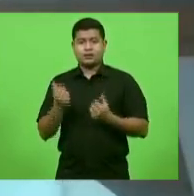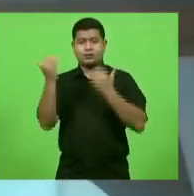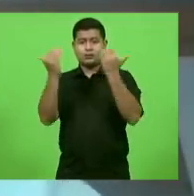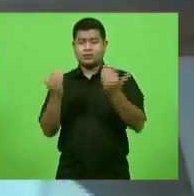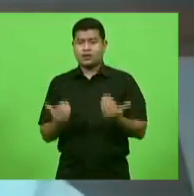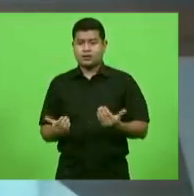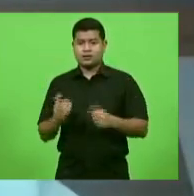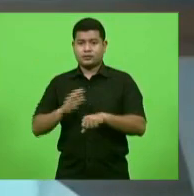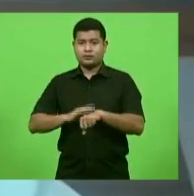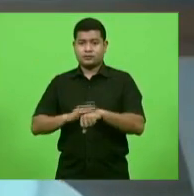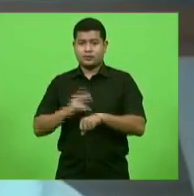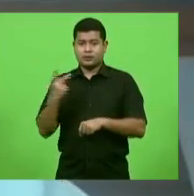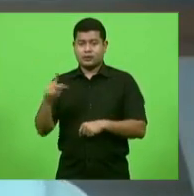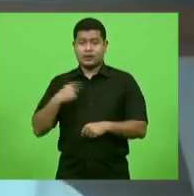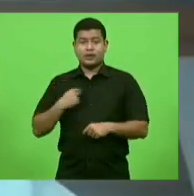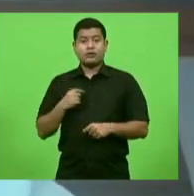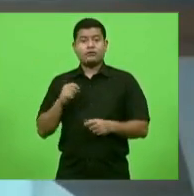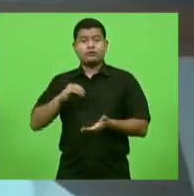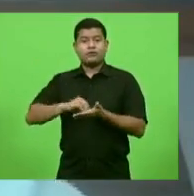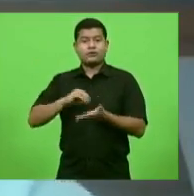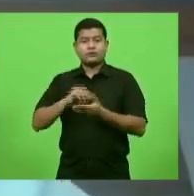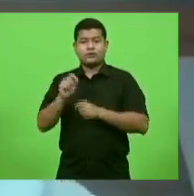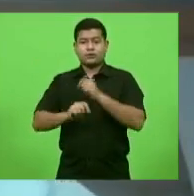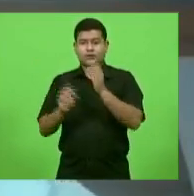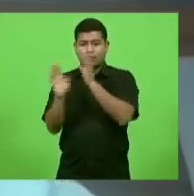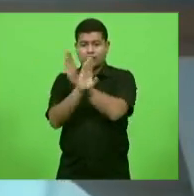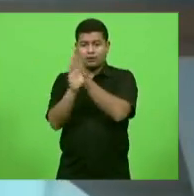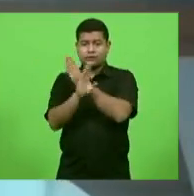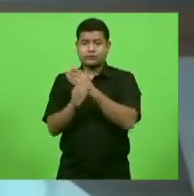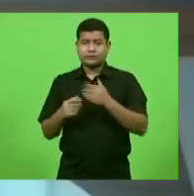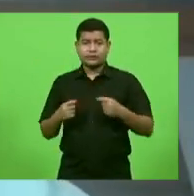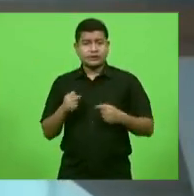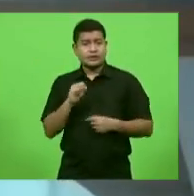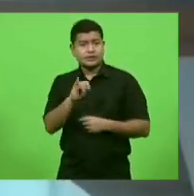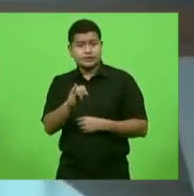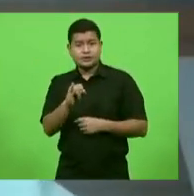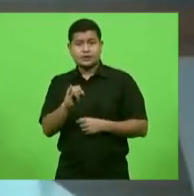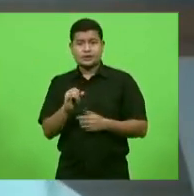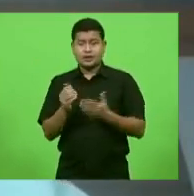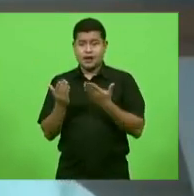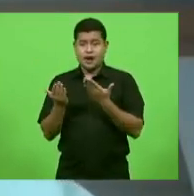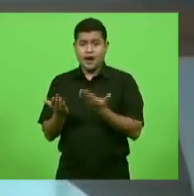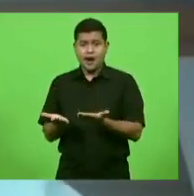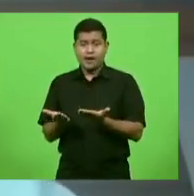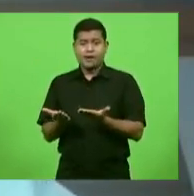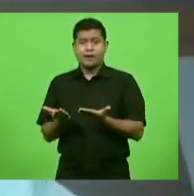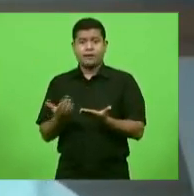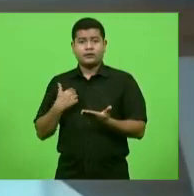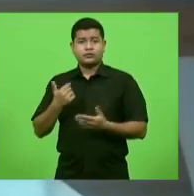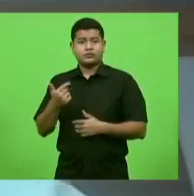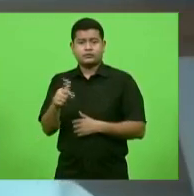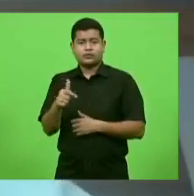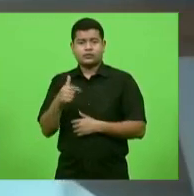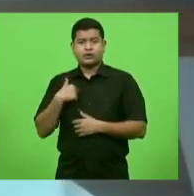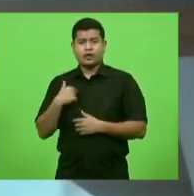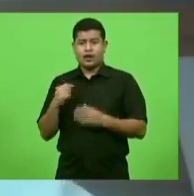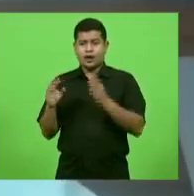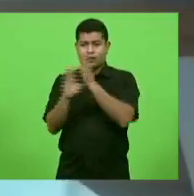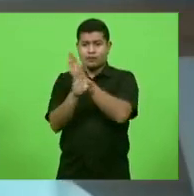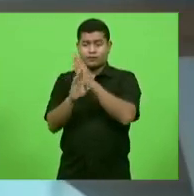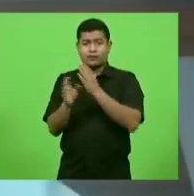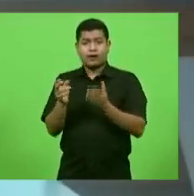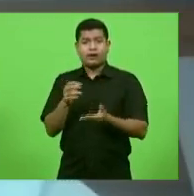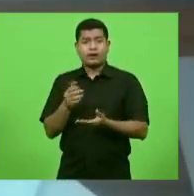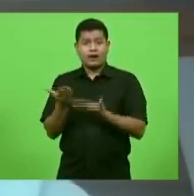investigação não foi concluída. Ora, senhores julgadores, se nem mesmo a MPF possui conclusão suficiente a excluir a participação do